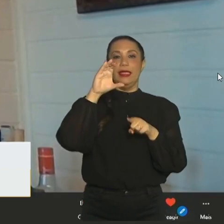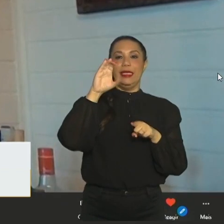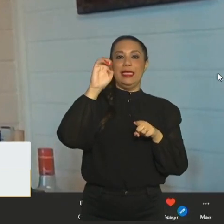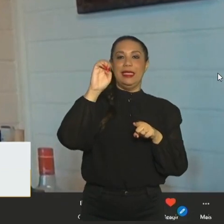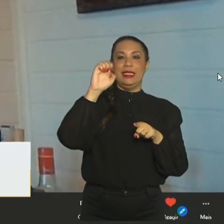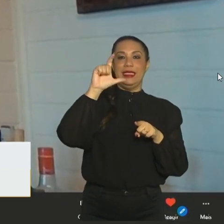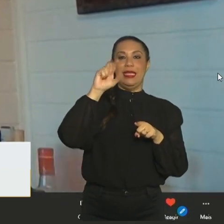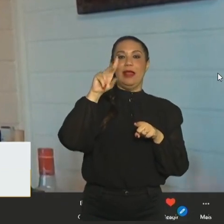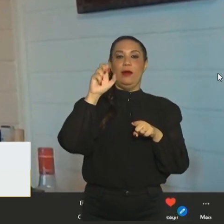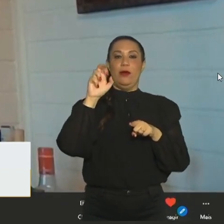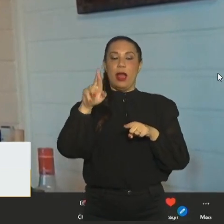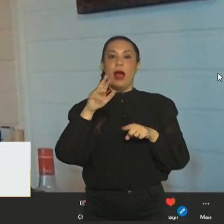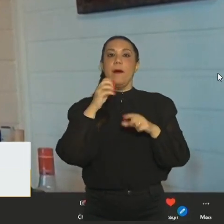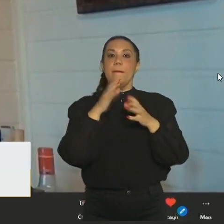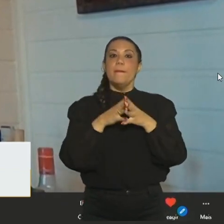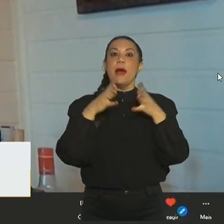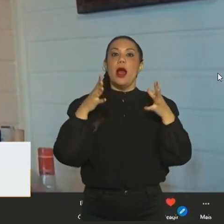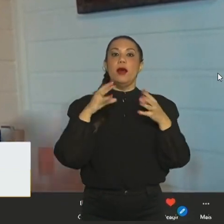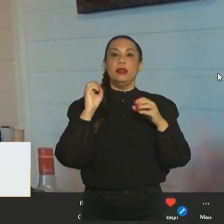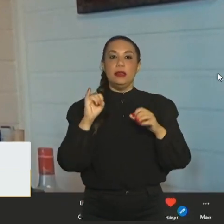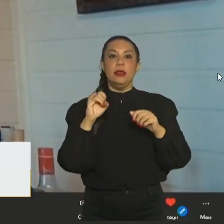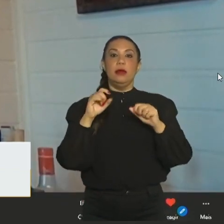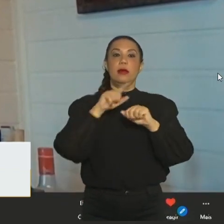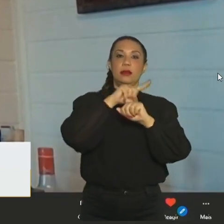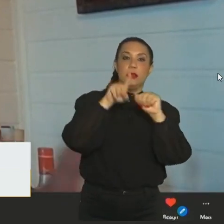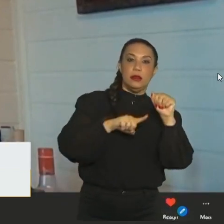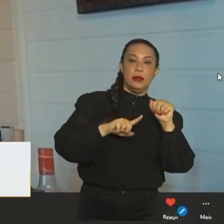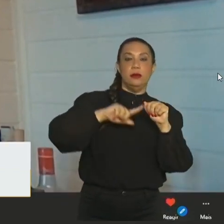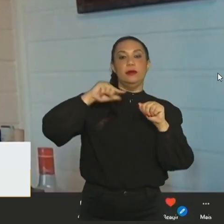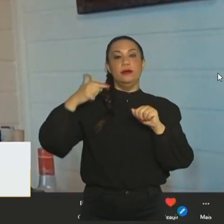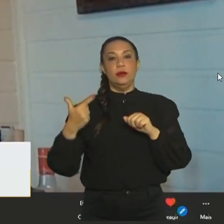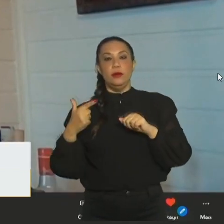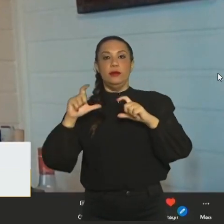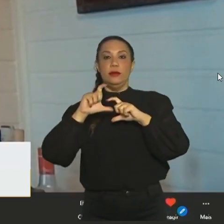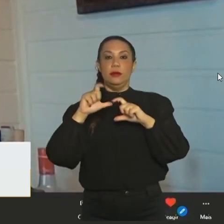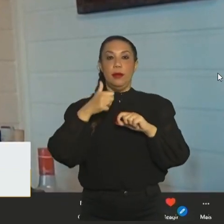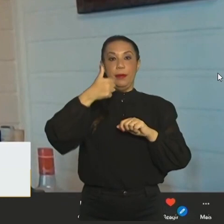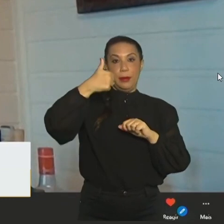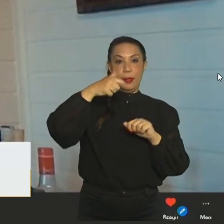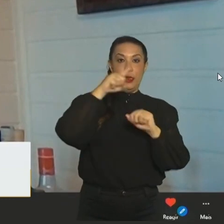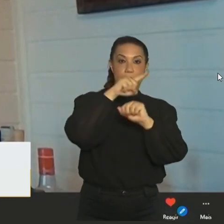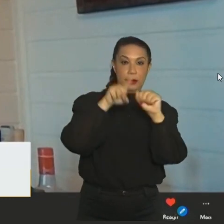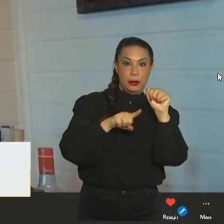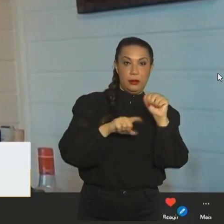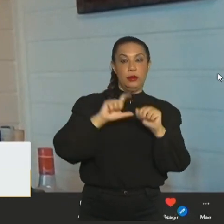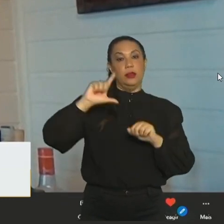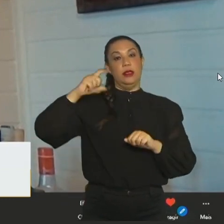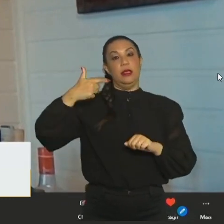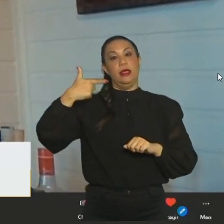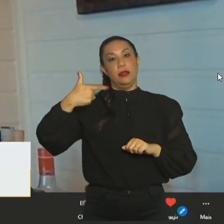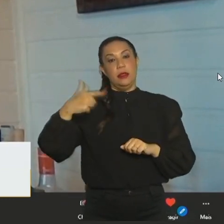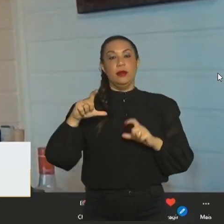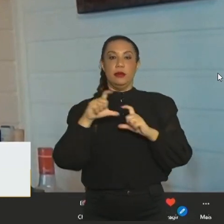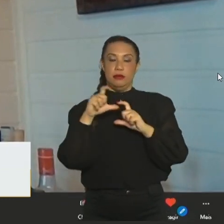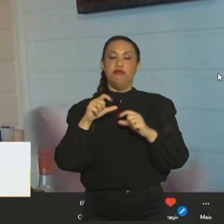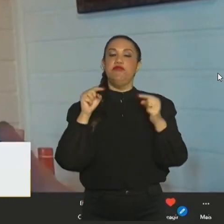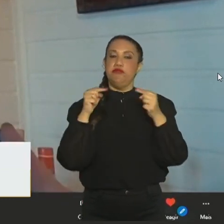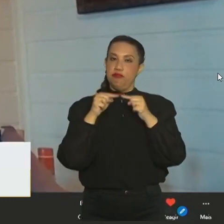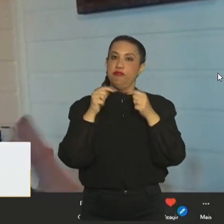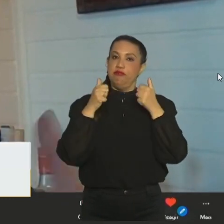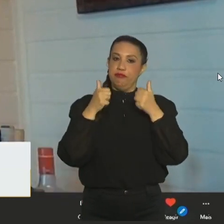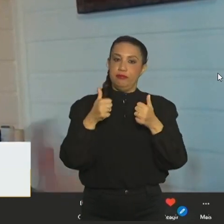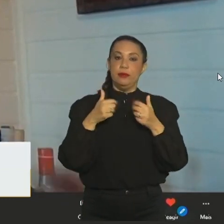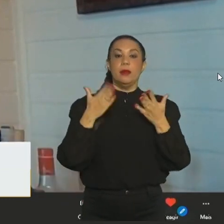maior quando se faz essa combinação, principalmente quando a primeira dose é de AstraZeneca e a segunda é de Pfizer.